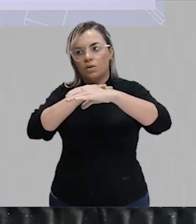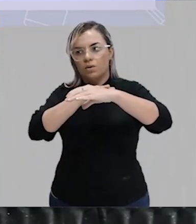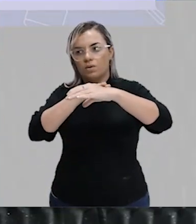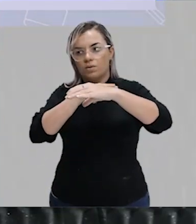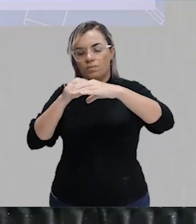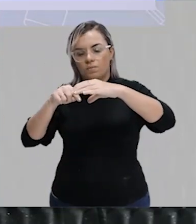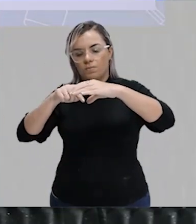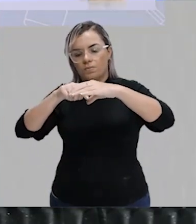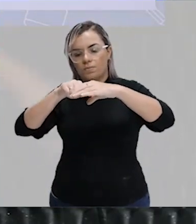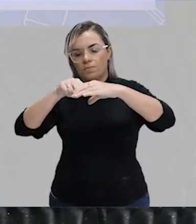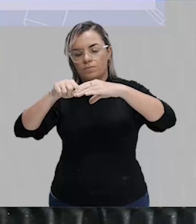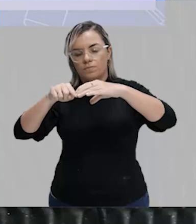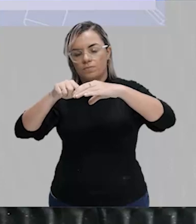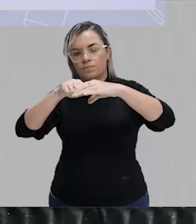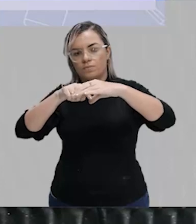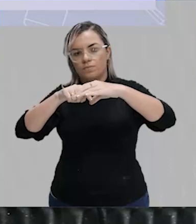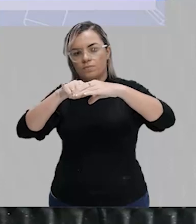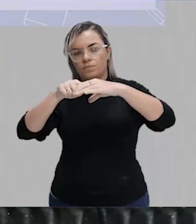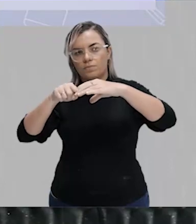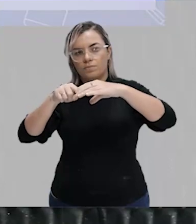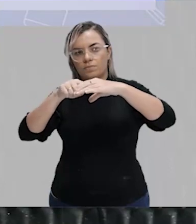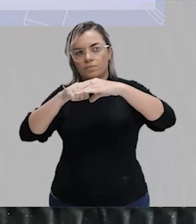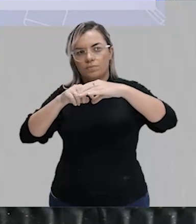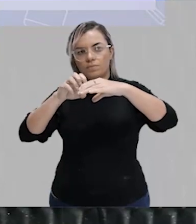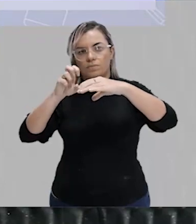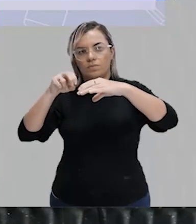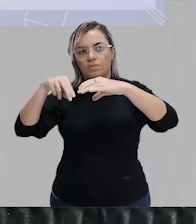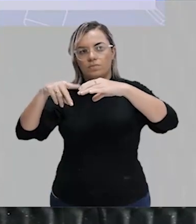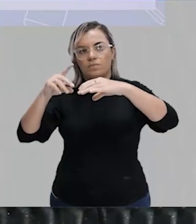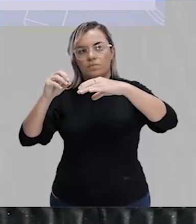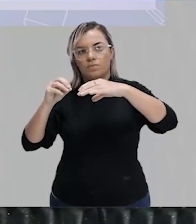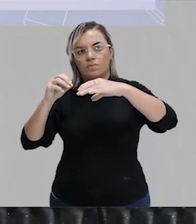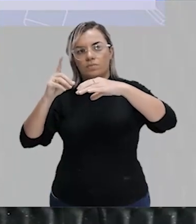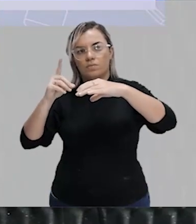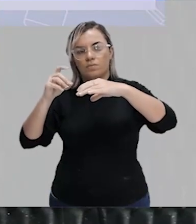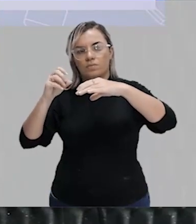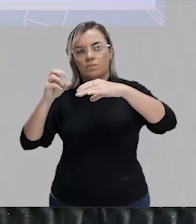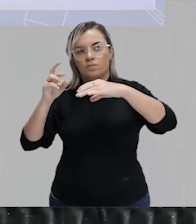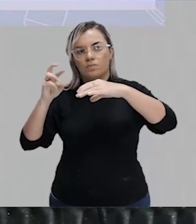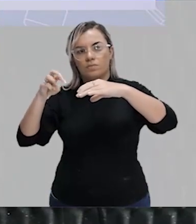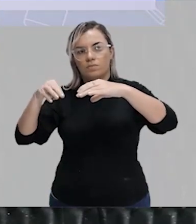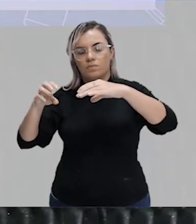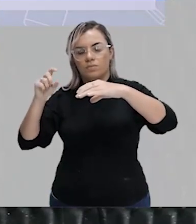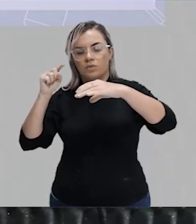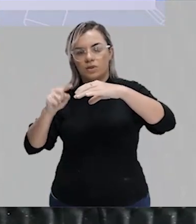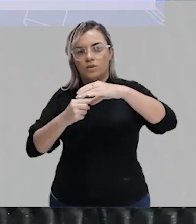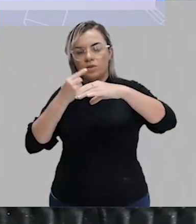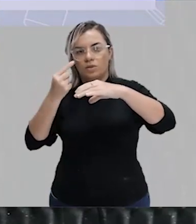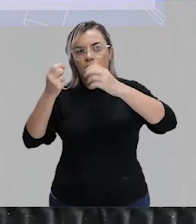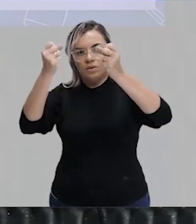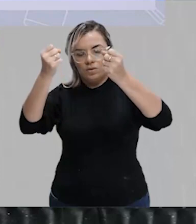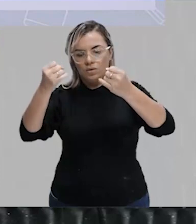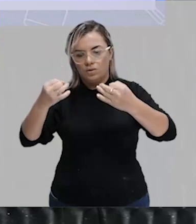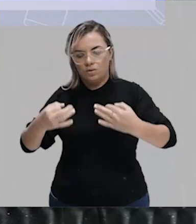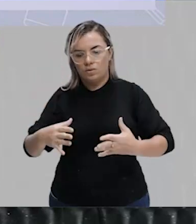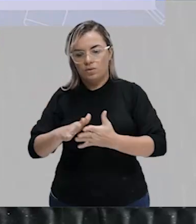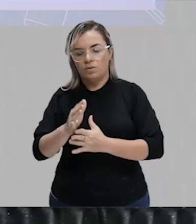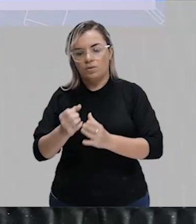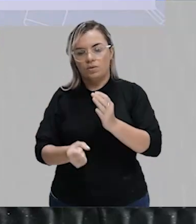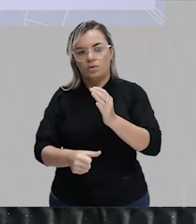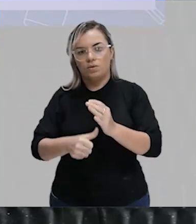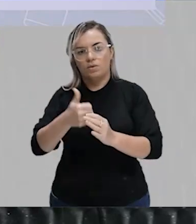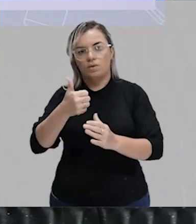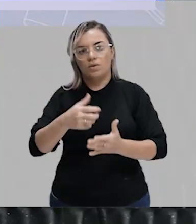bem aqui, ó, é a endoderme. A endoderme, que é um dos folhetos embrionários que vai dar origem aí